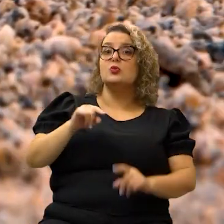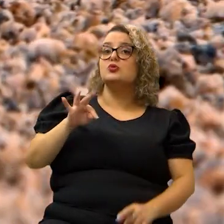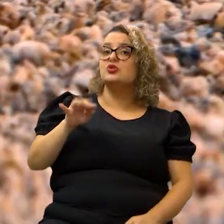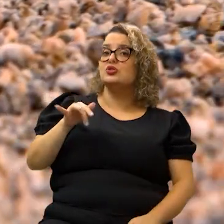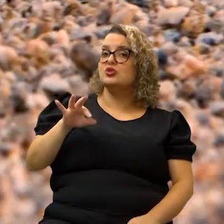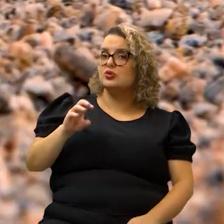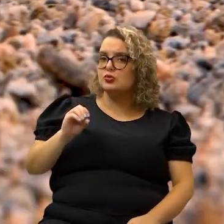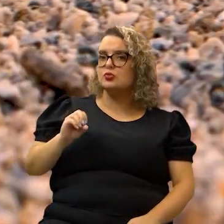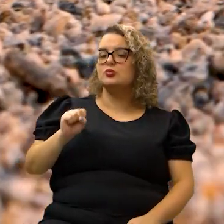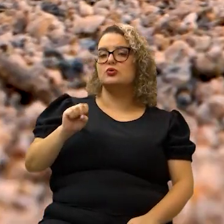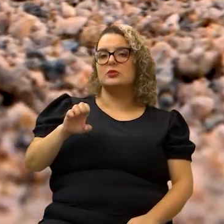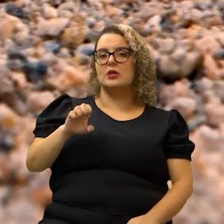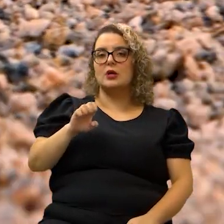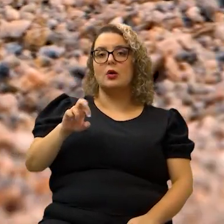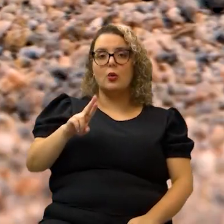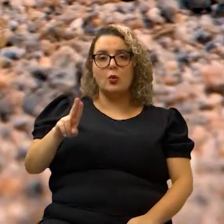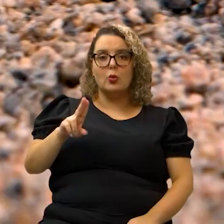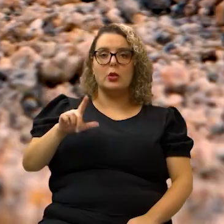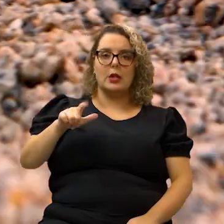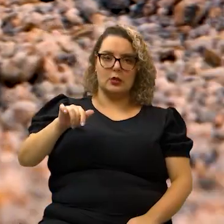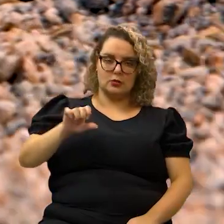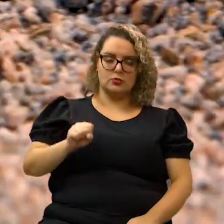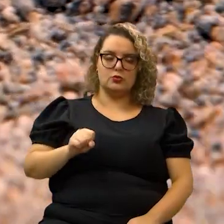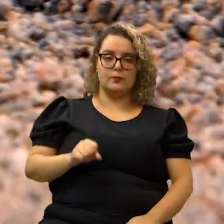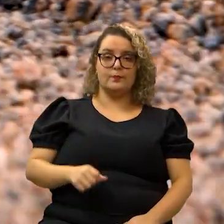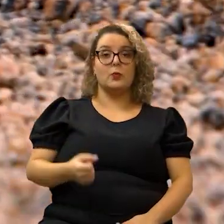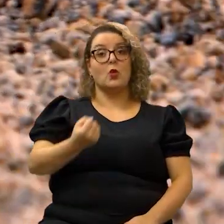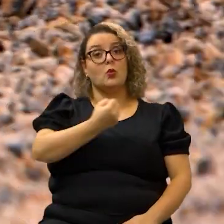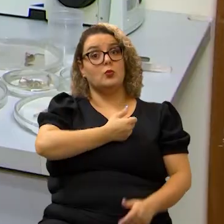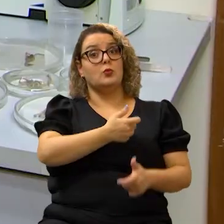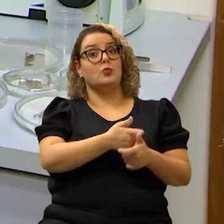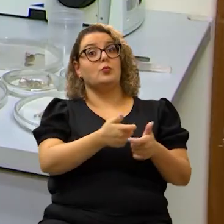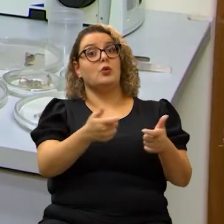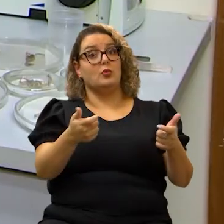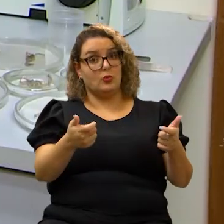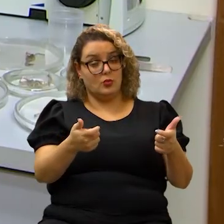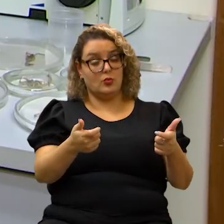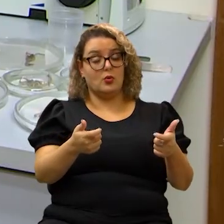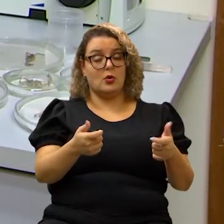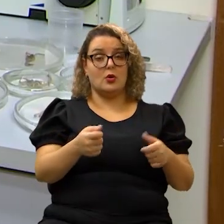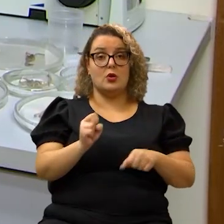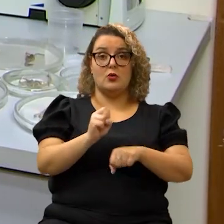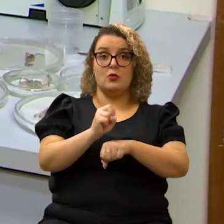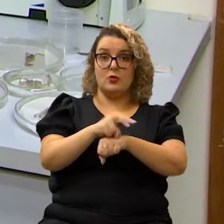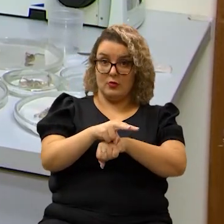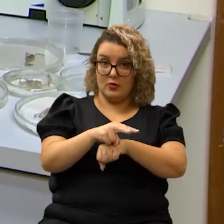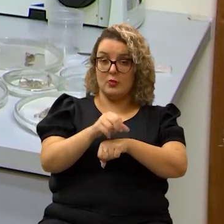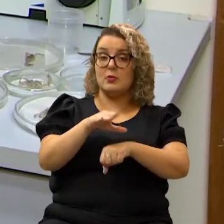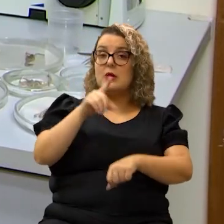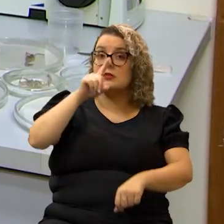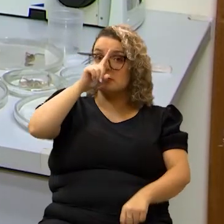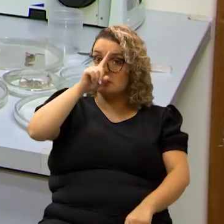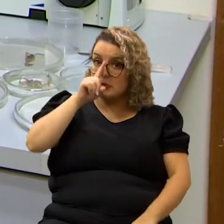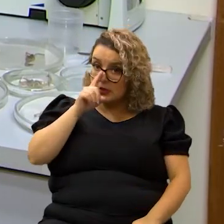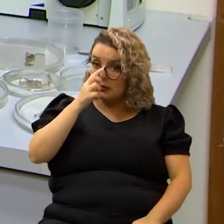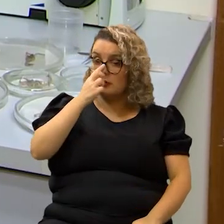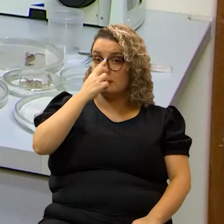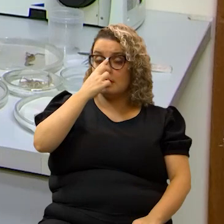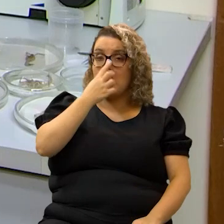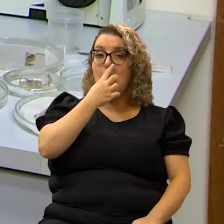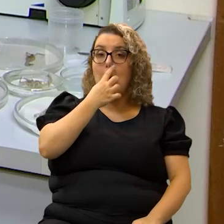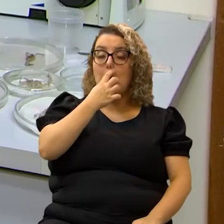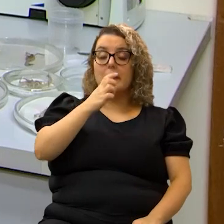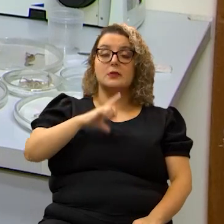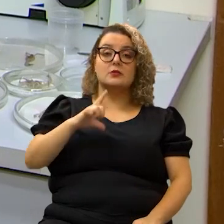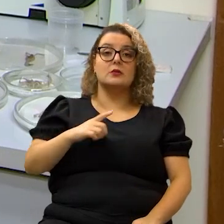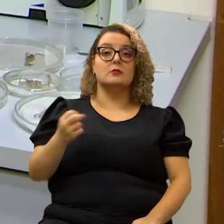Titus cerulatus. Como ele é encontrado em maior quantidade, então ele é o veneno mais perigoso, né?